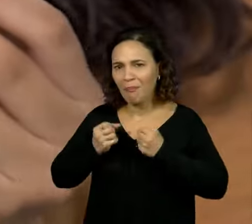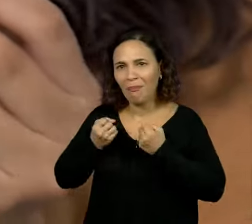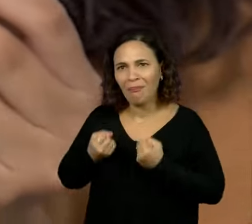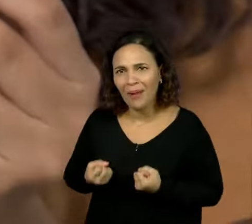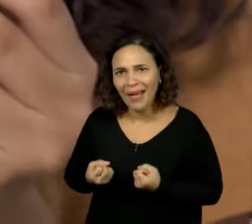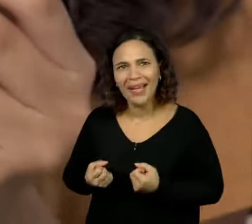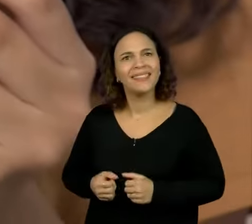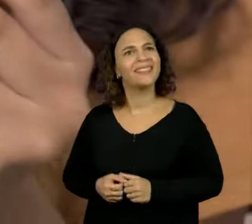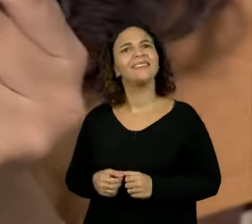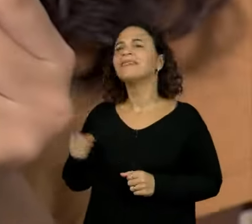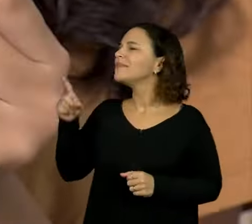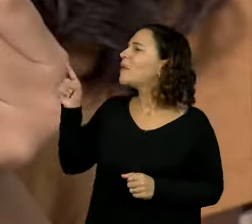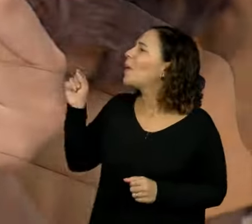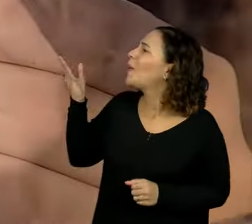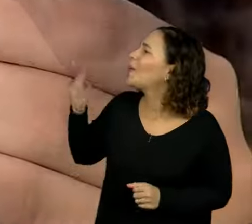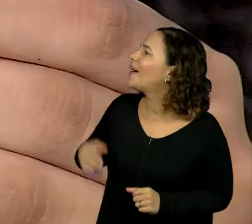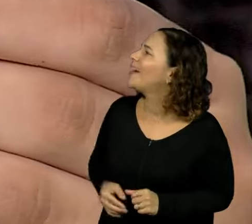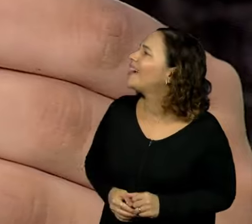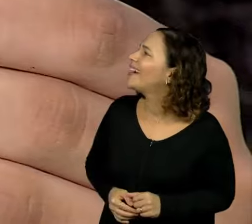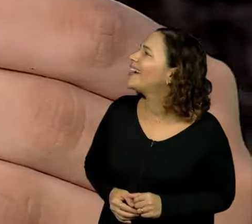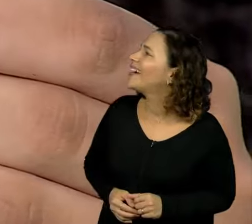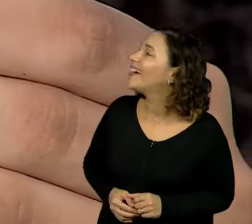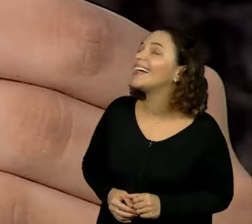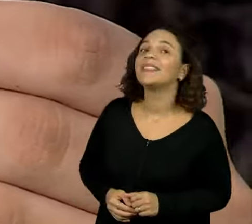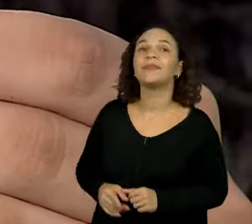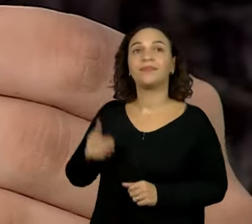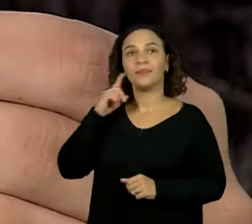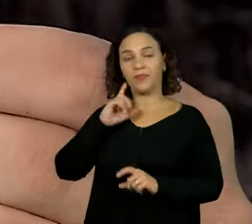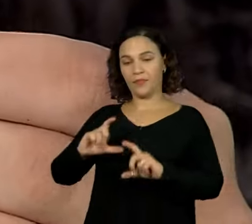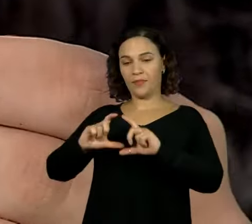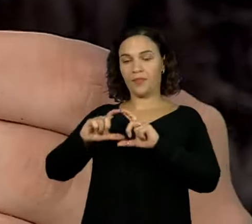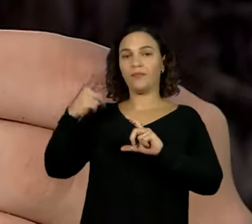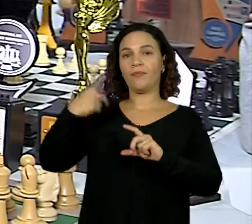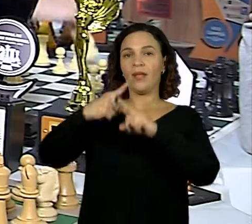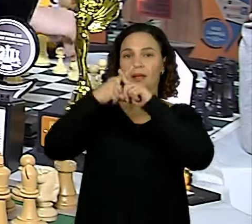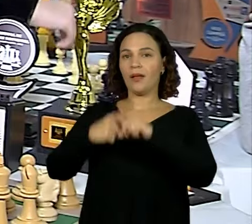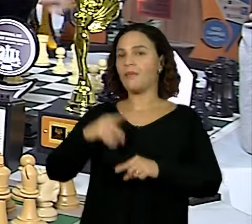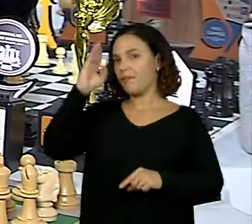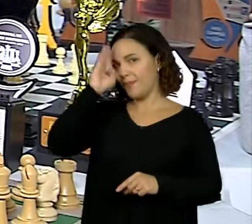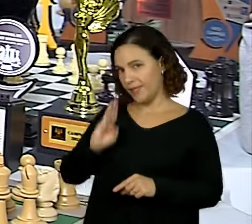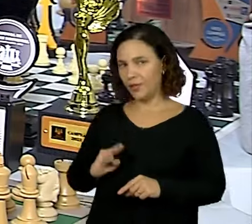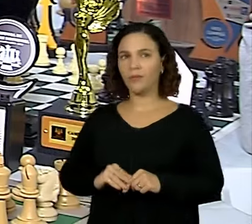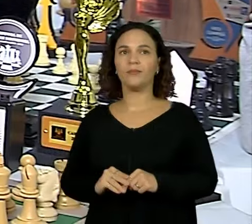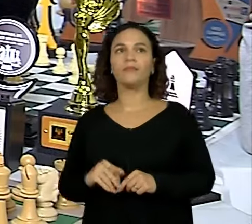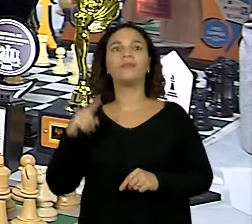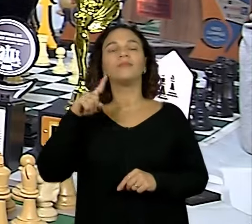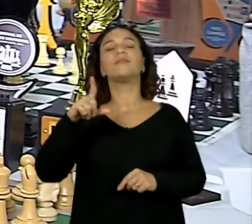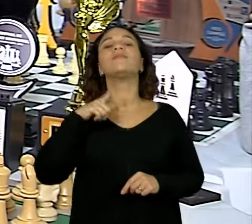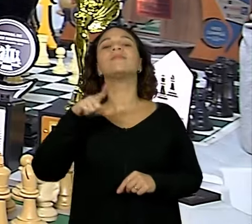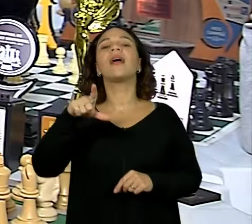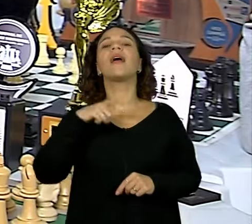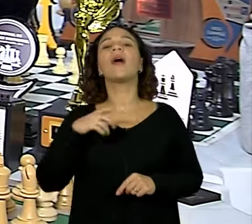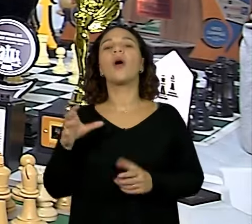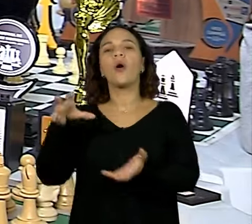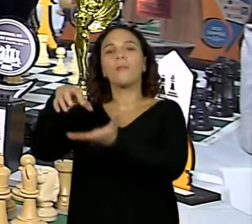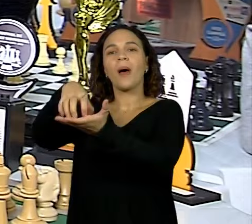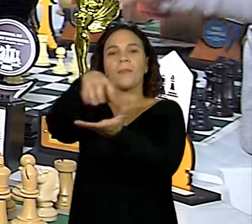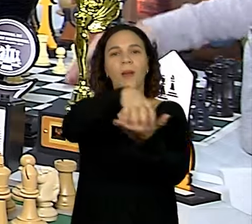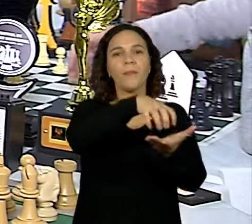O que são essas medalhas aí? Então, essa medalha é do Campeonato Brasileiro. Essa daqui é dos Jogos Interclubes, entre os